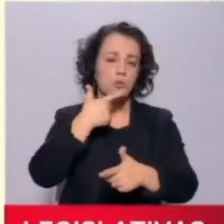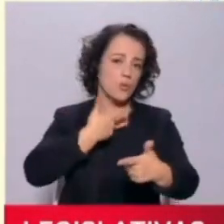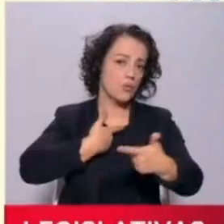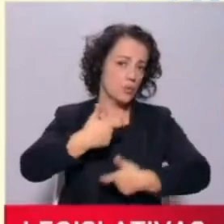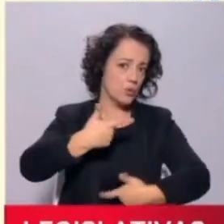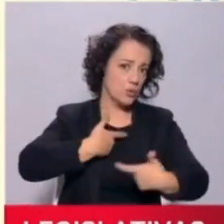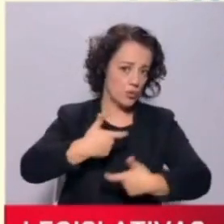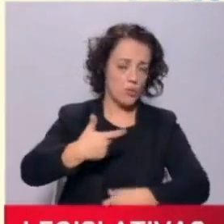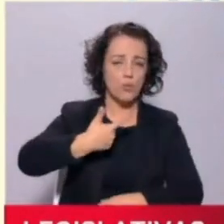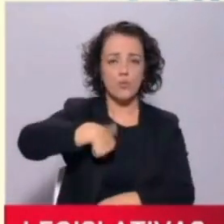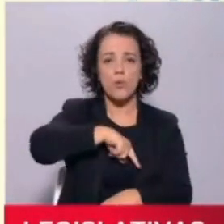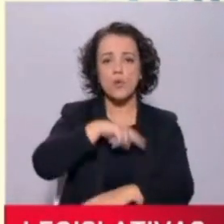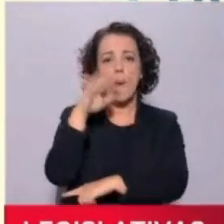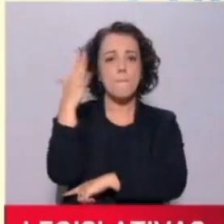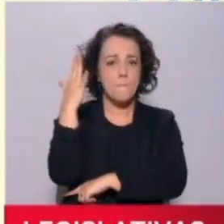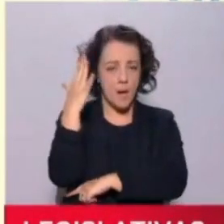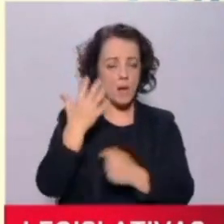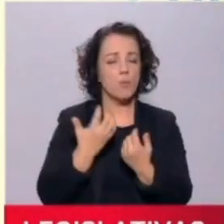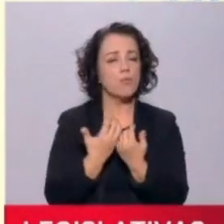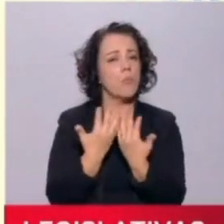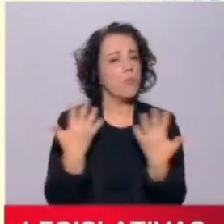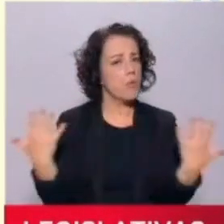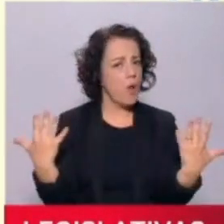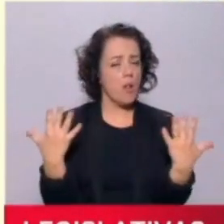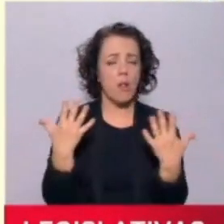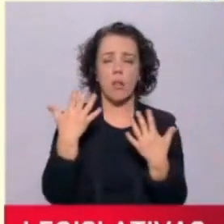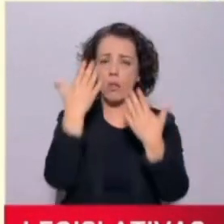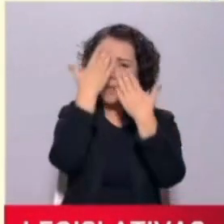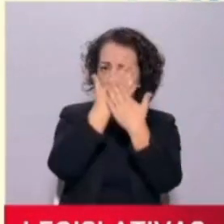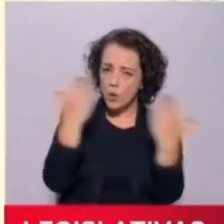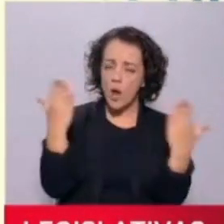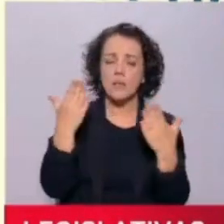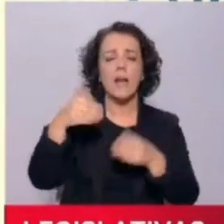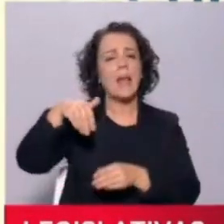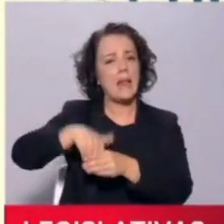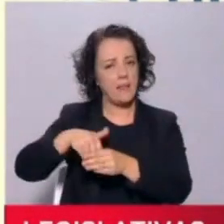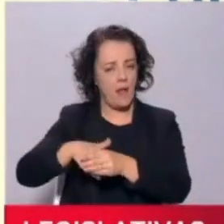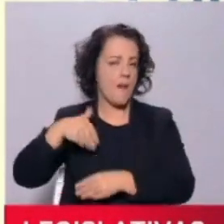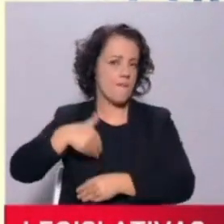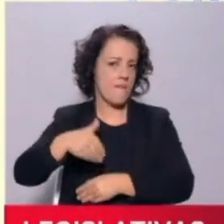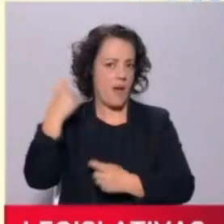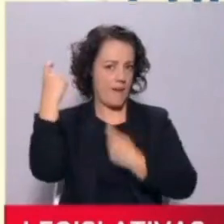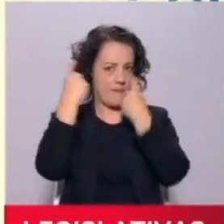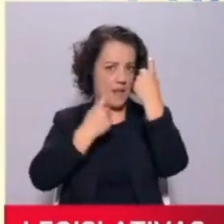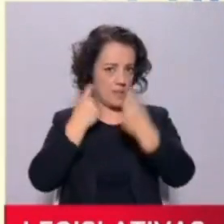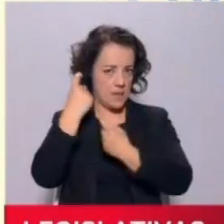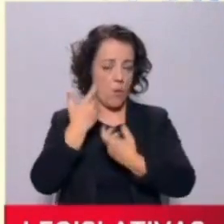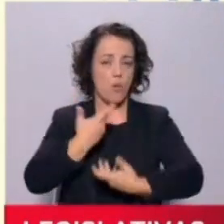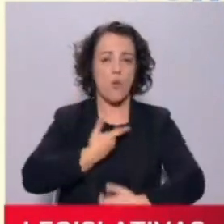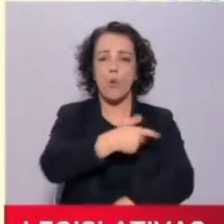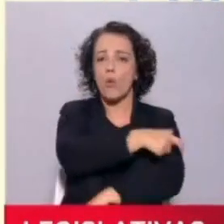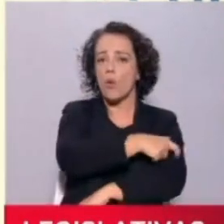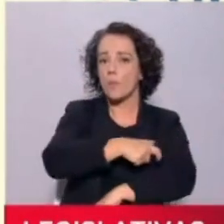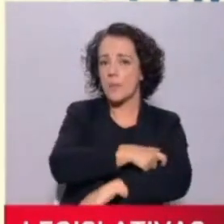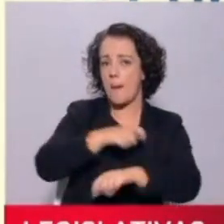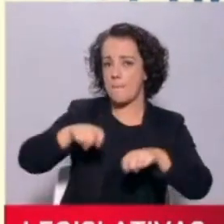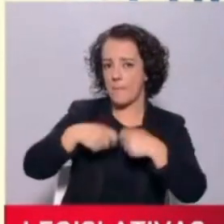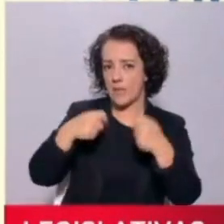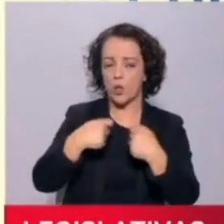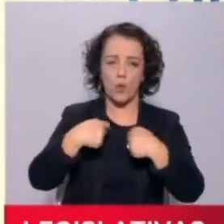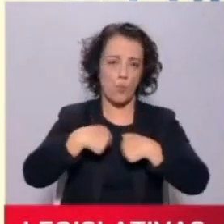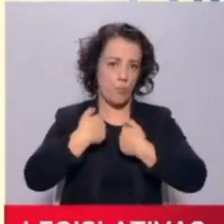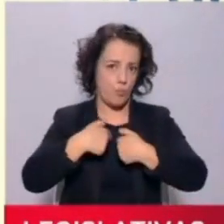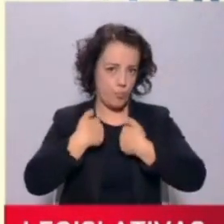colocar o pai é um partido plural é um partido democrático e queremos fazer a nossa reflexão interna e como porta-voz do partido e o próprio é